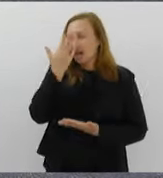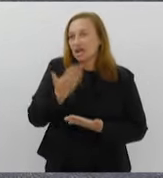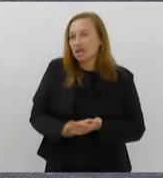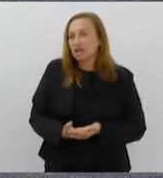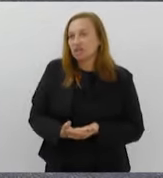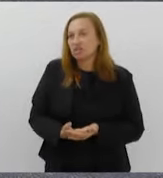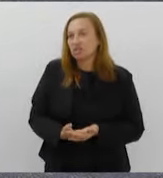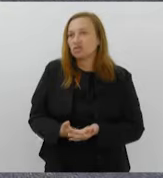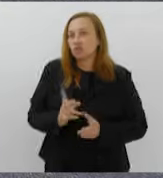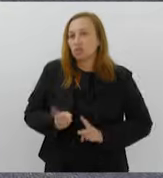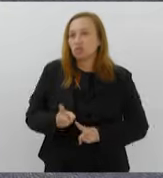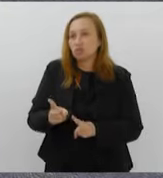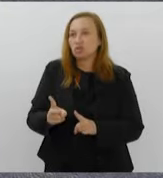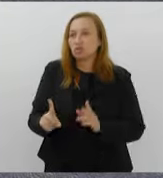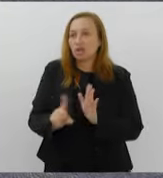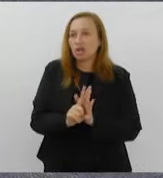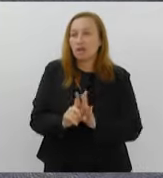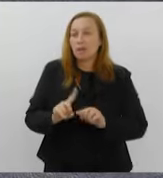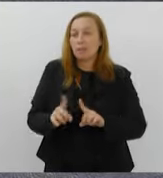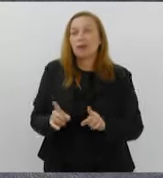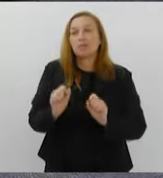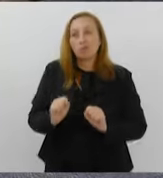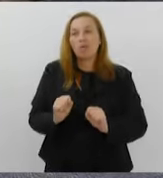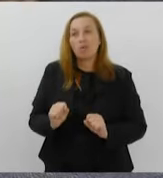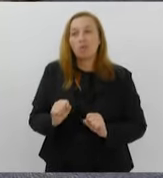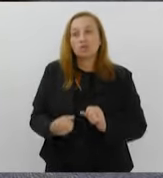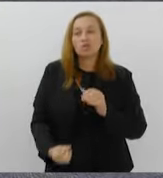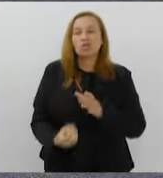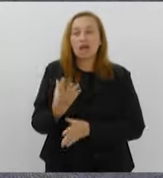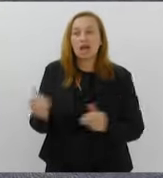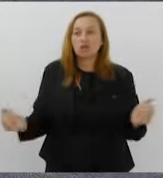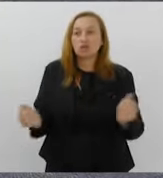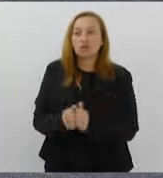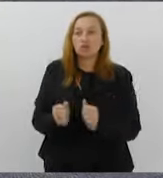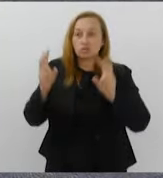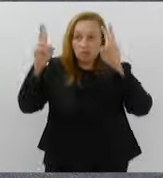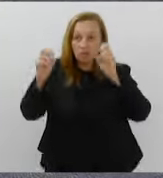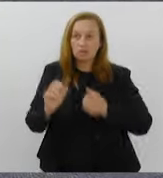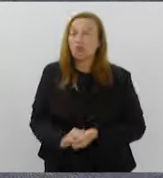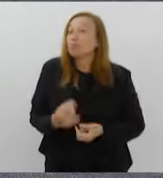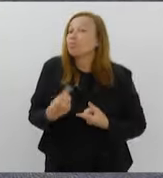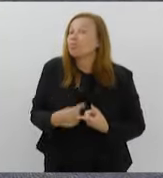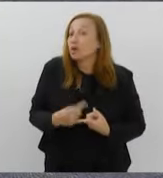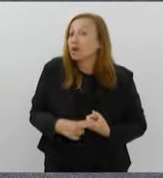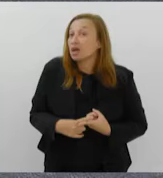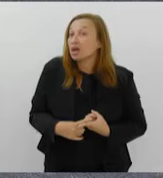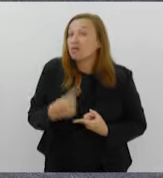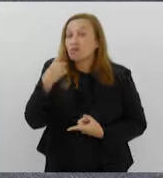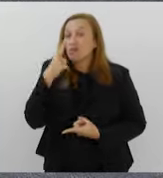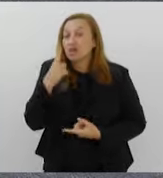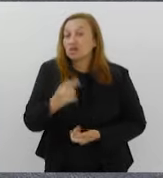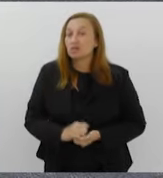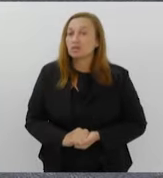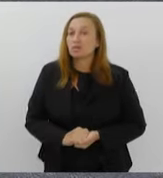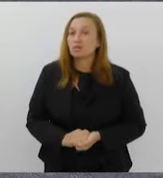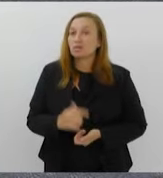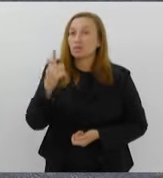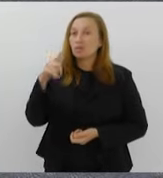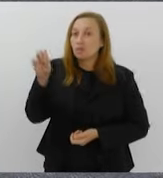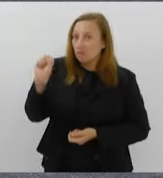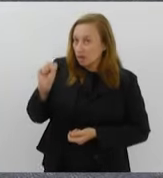vigor ainda. Se não tiver, a gente pode fazer algo em conjunto sobre isso. Porque, veja, o